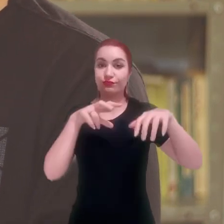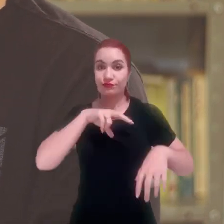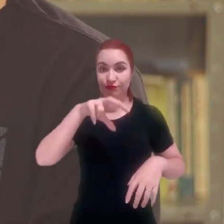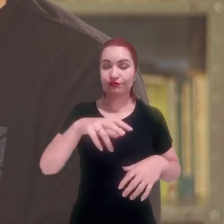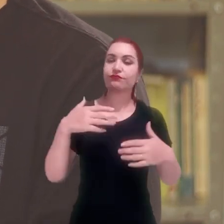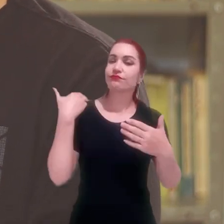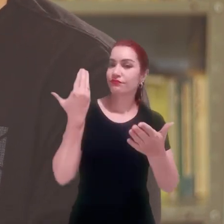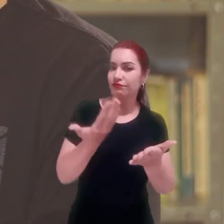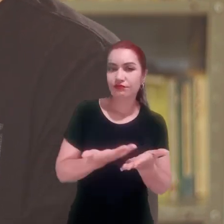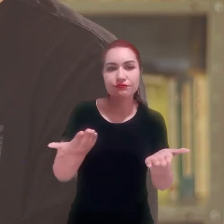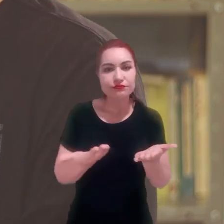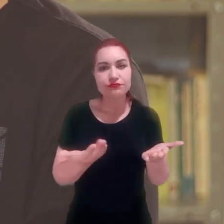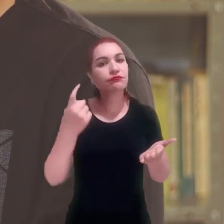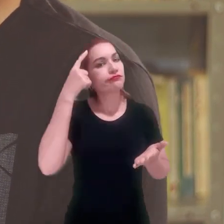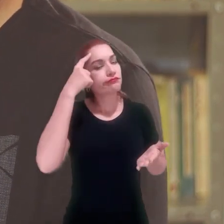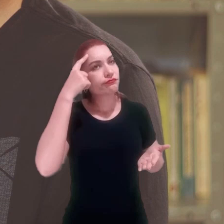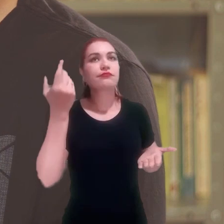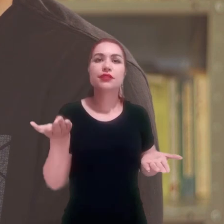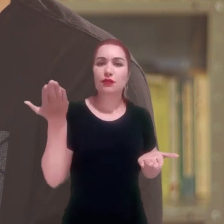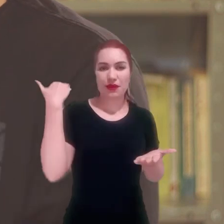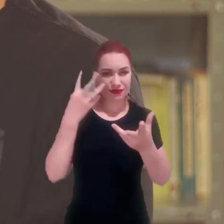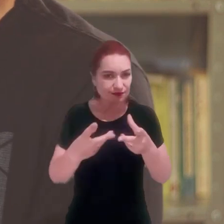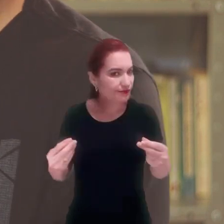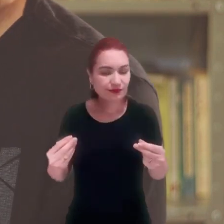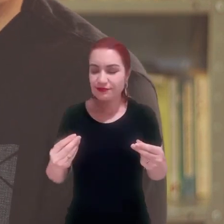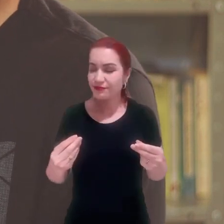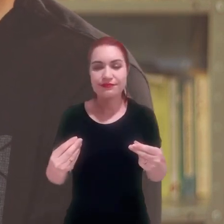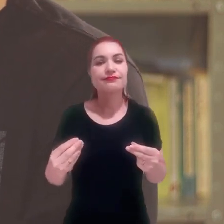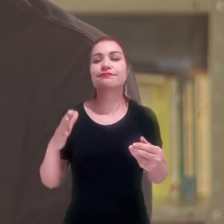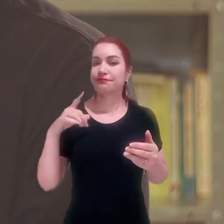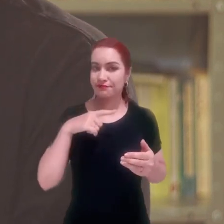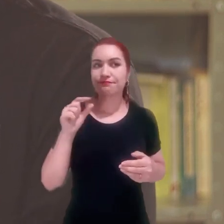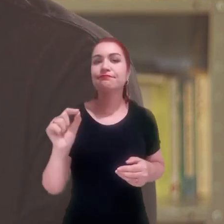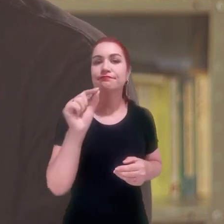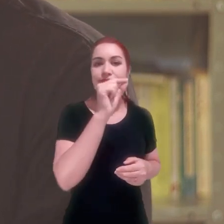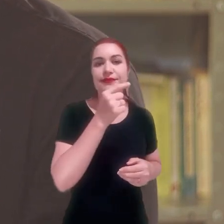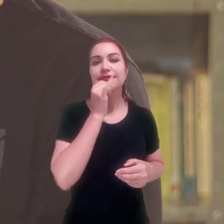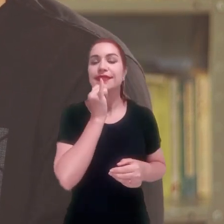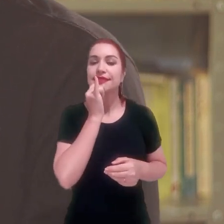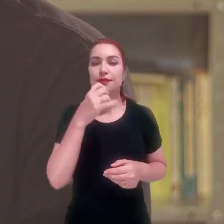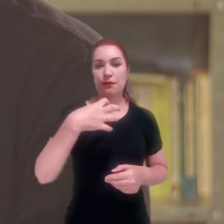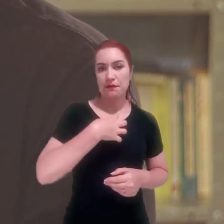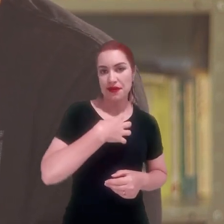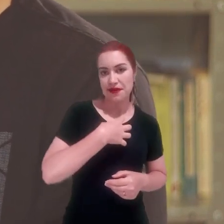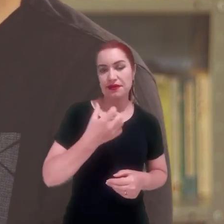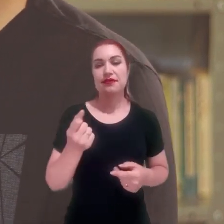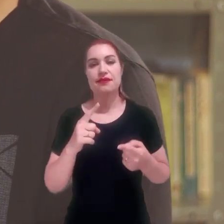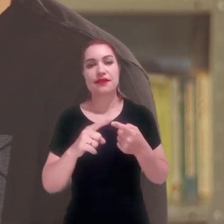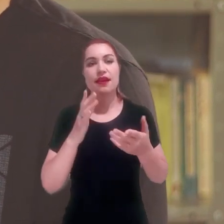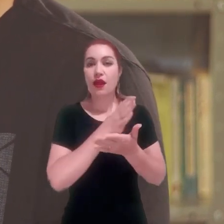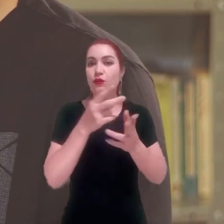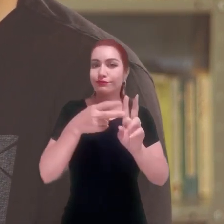pensa no presente e imagina, mas isso então acabou. Não, isso não acabou. A gente vê na Bahia, né, indígenas sendo